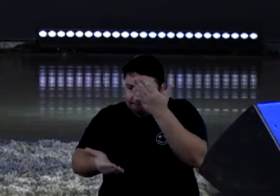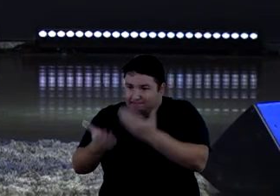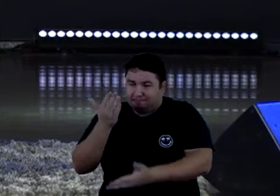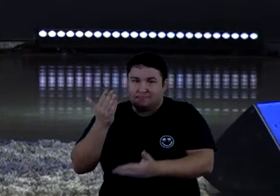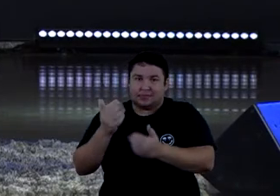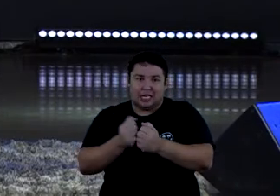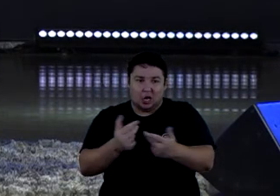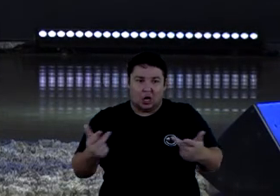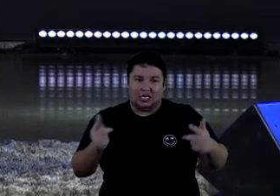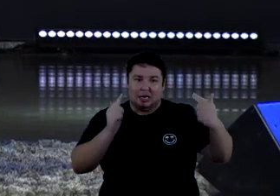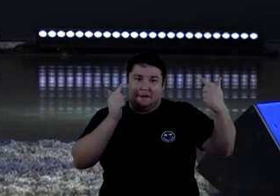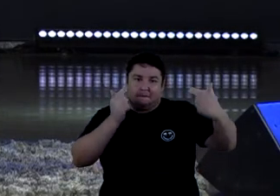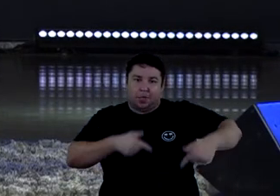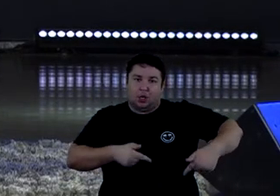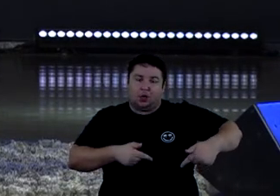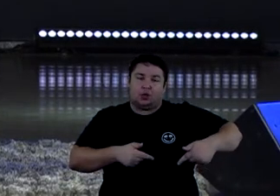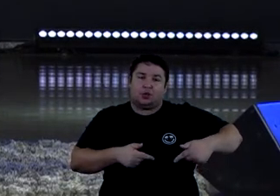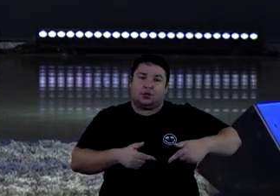hora que ele é contrariado,